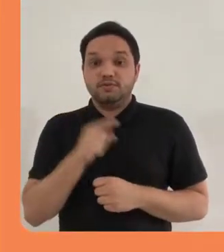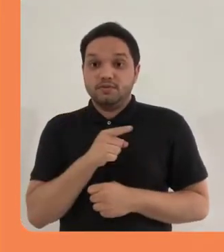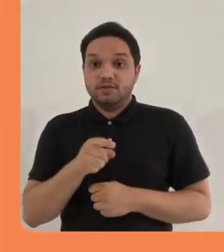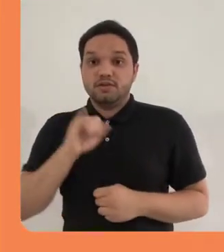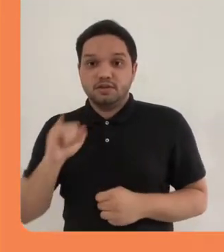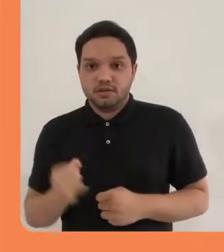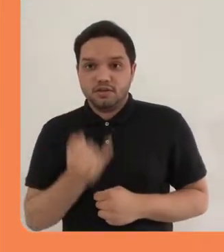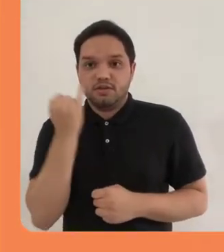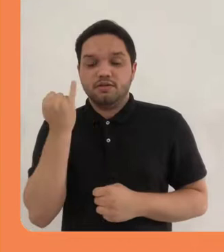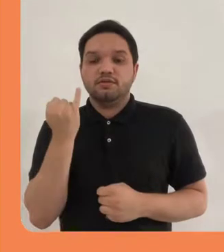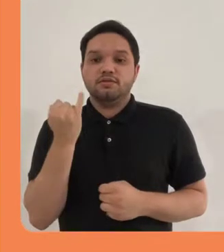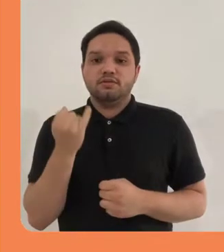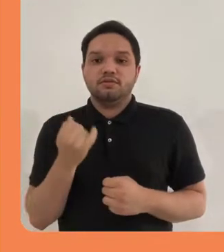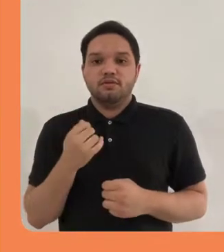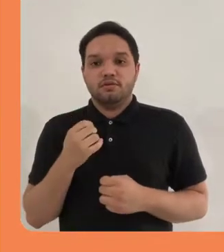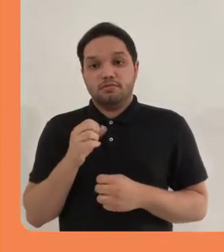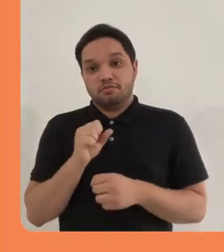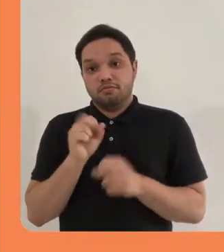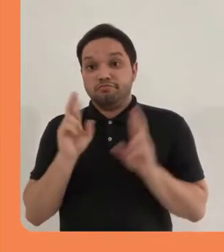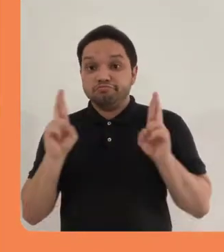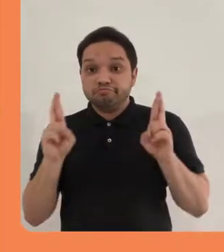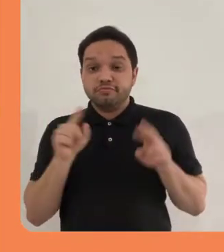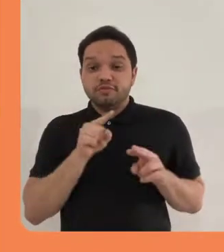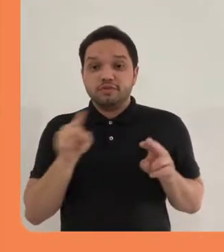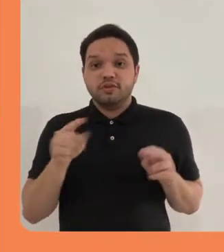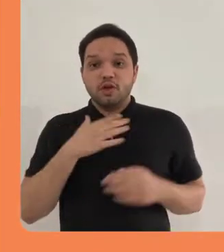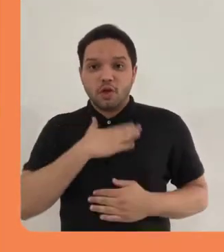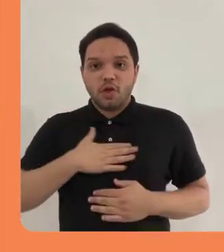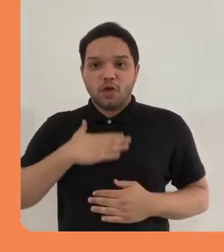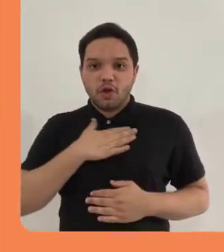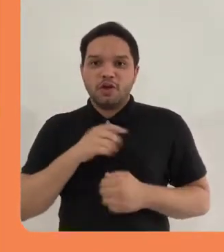eles. Aproveitem, espero